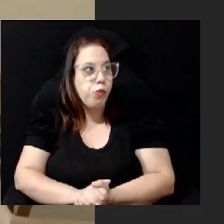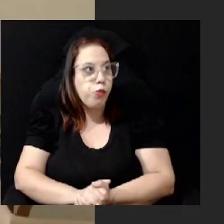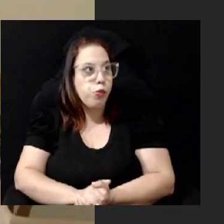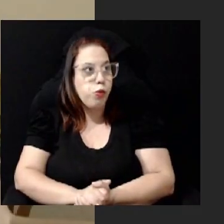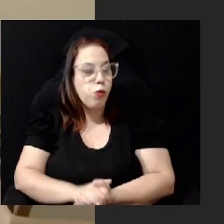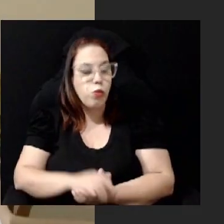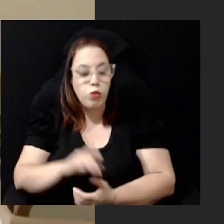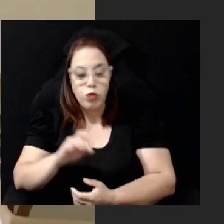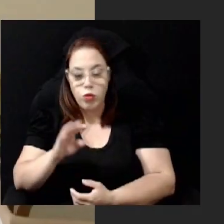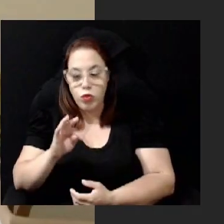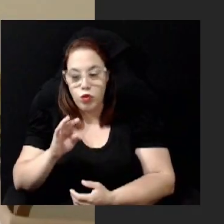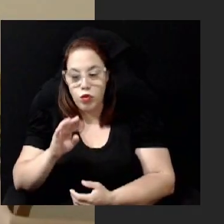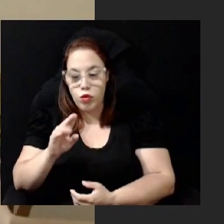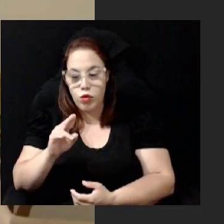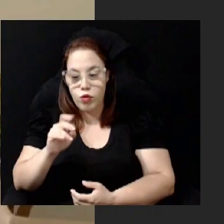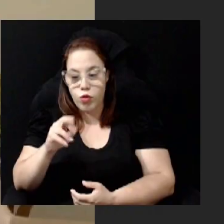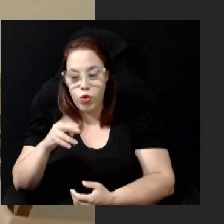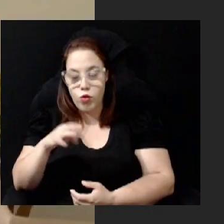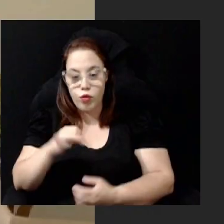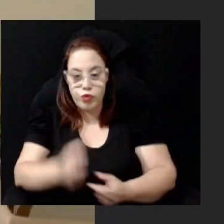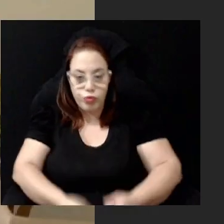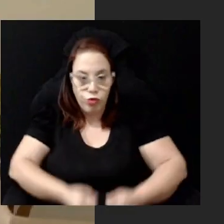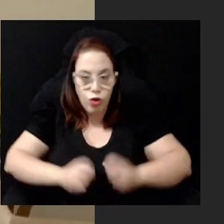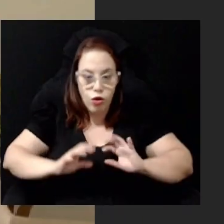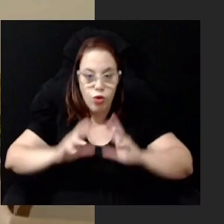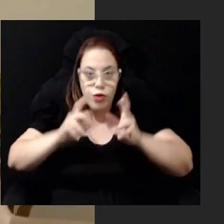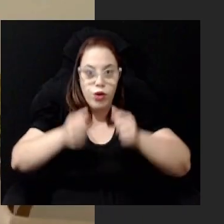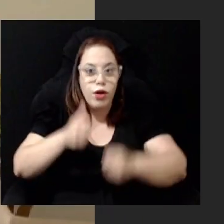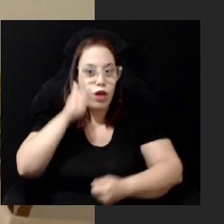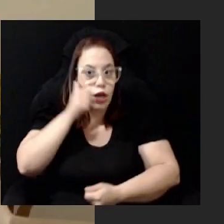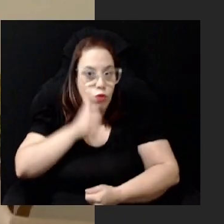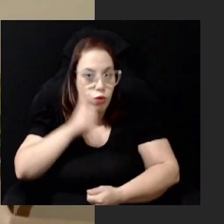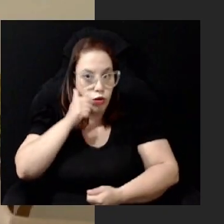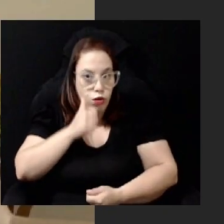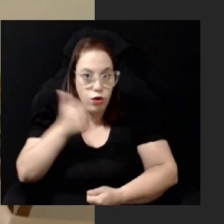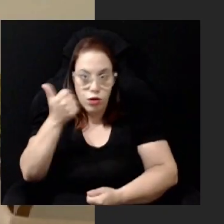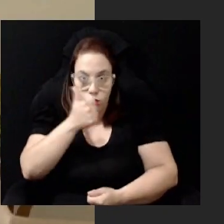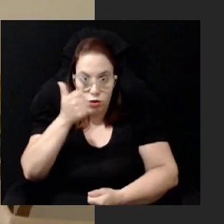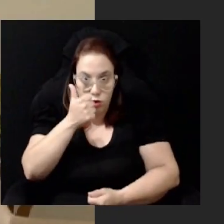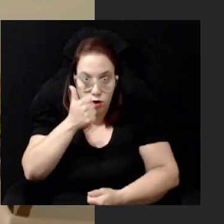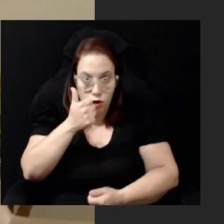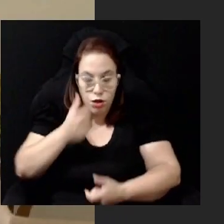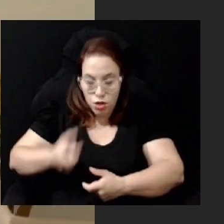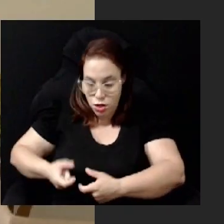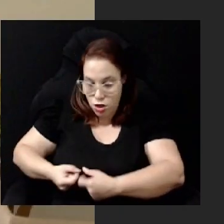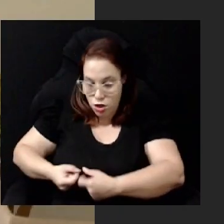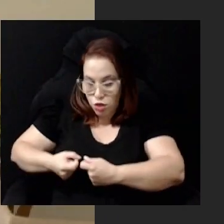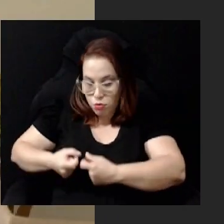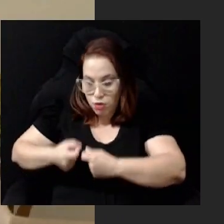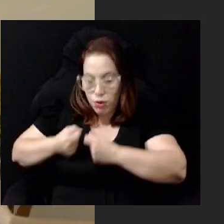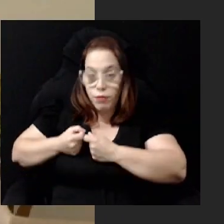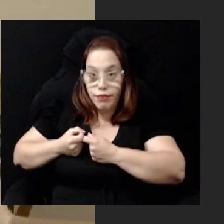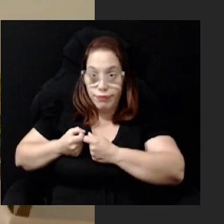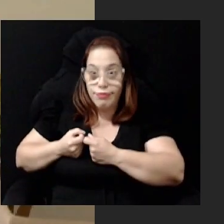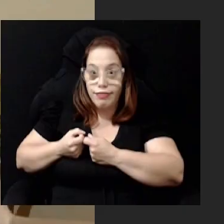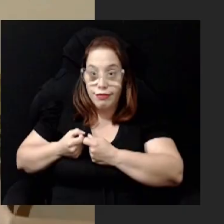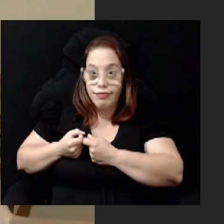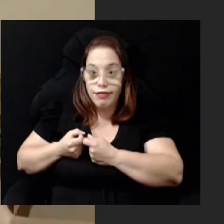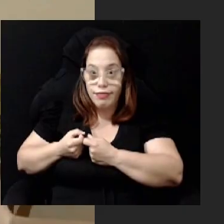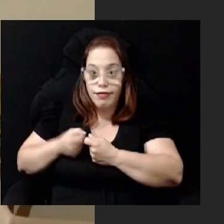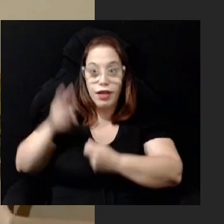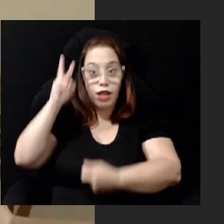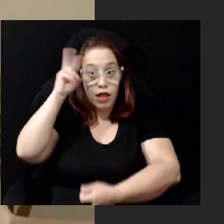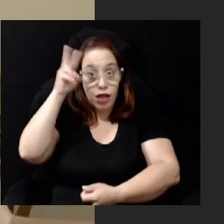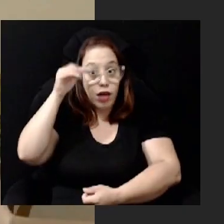Dos tumores, né, o câncer em geral, na mulher, o primeiro é o câncer de mama, e aí lembrar